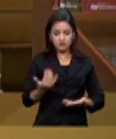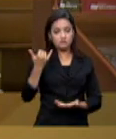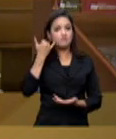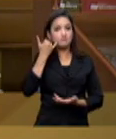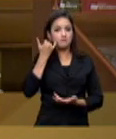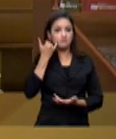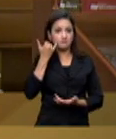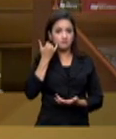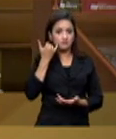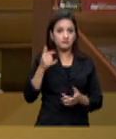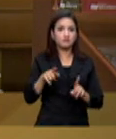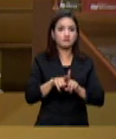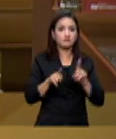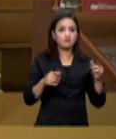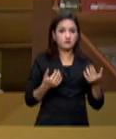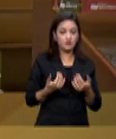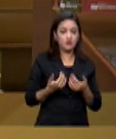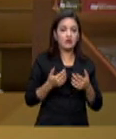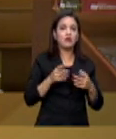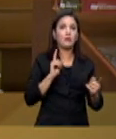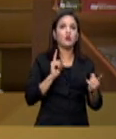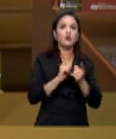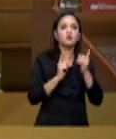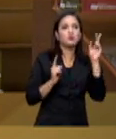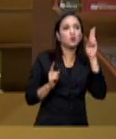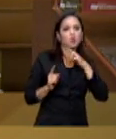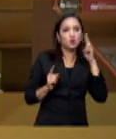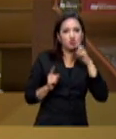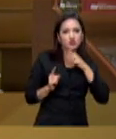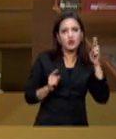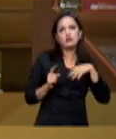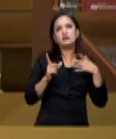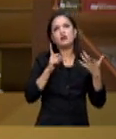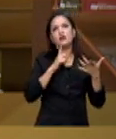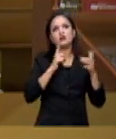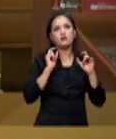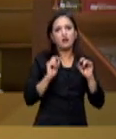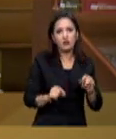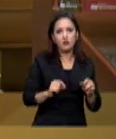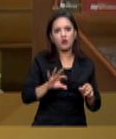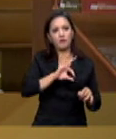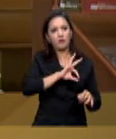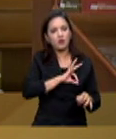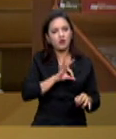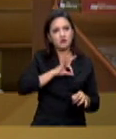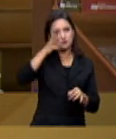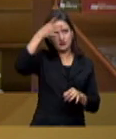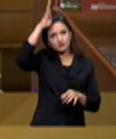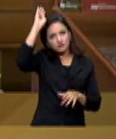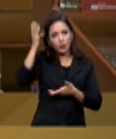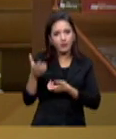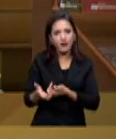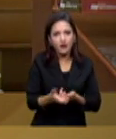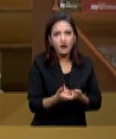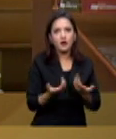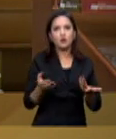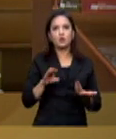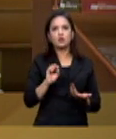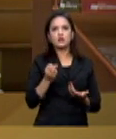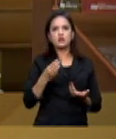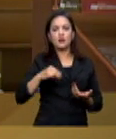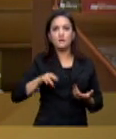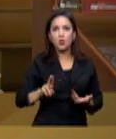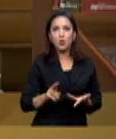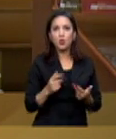atendimento de emergências envolvendo remoções, resgates, combates a incêndios, ocorrências